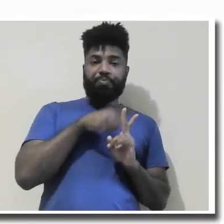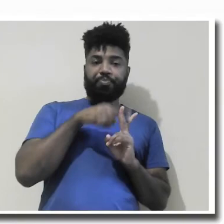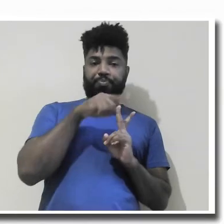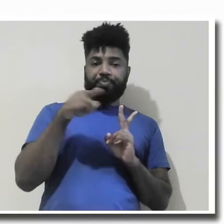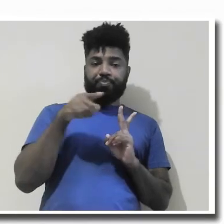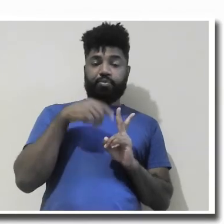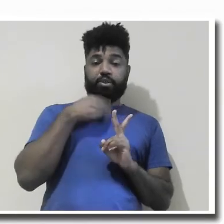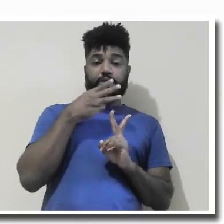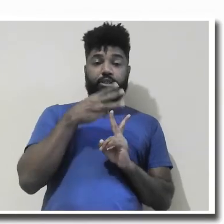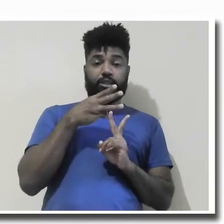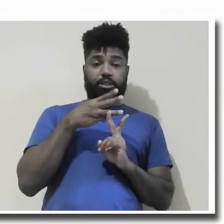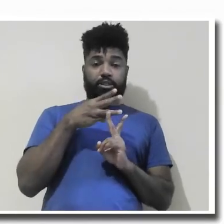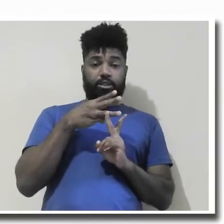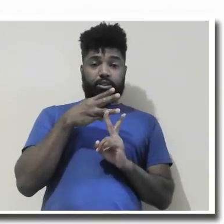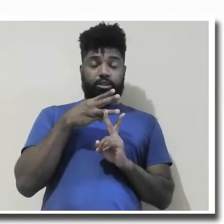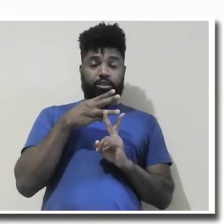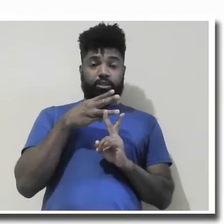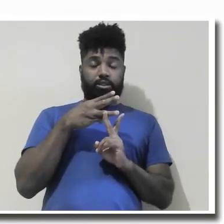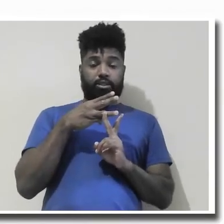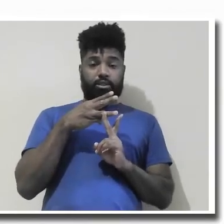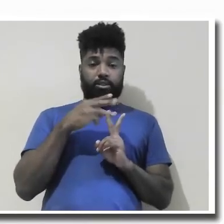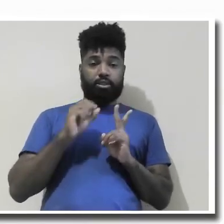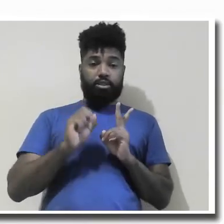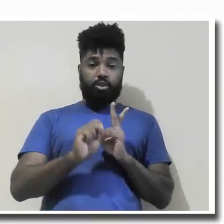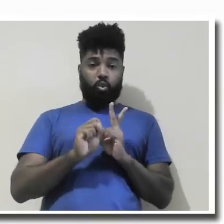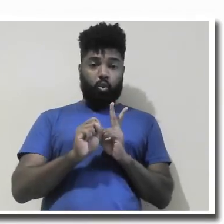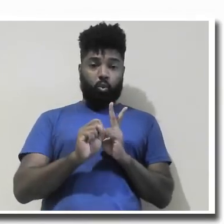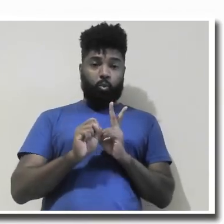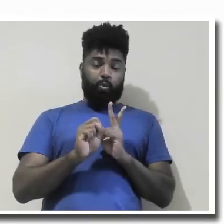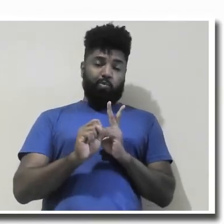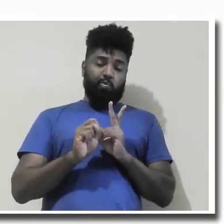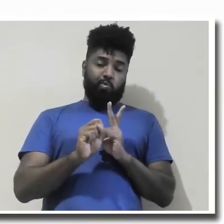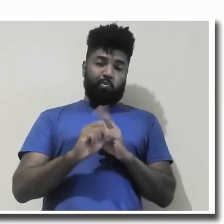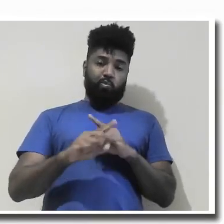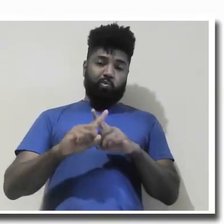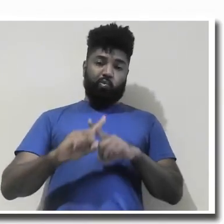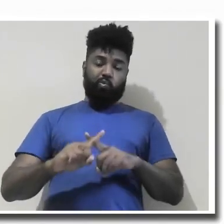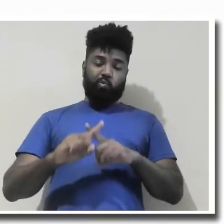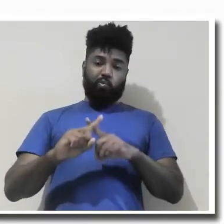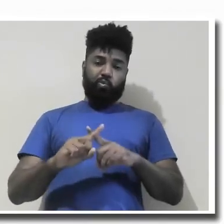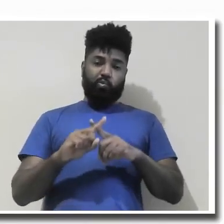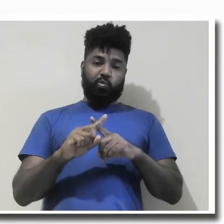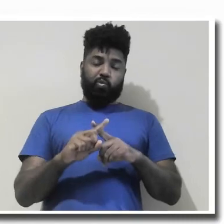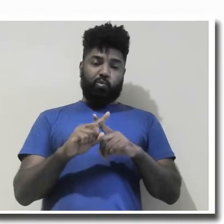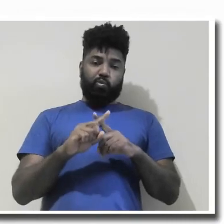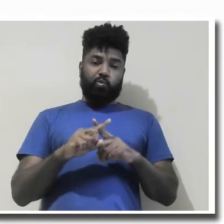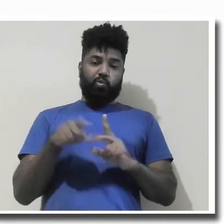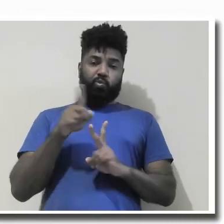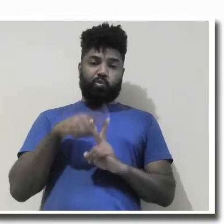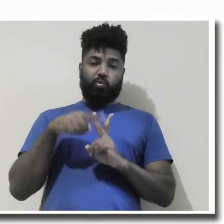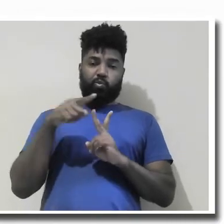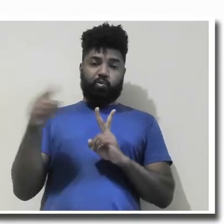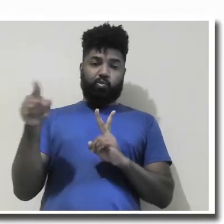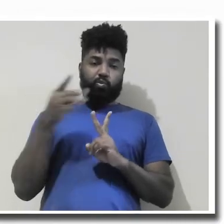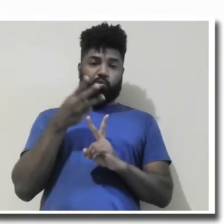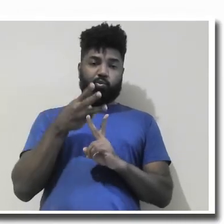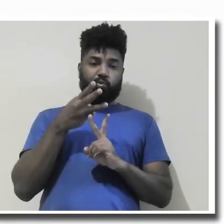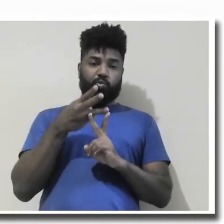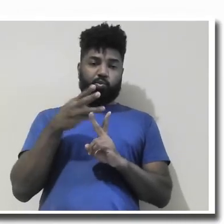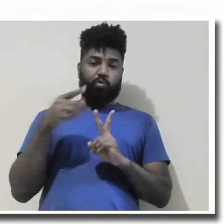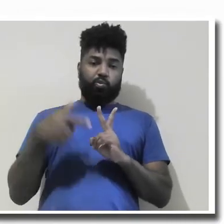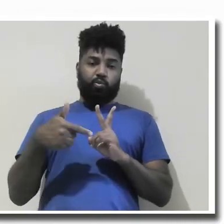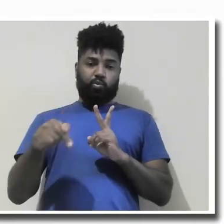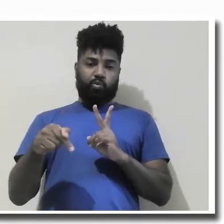cúbica de 8 vezes a raiz cúbica